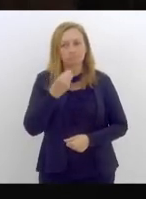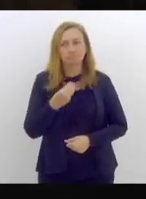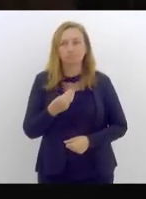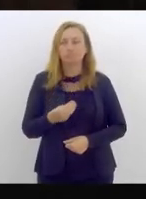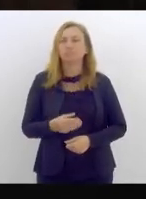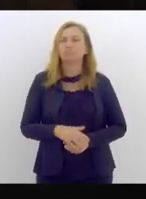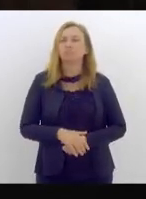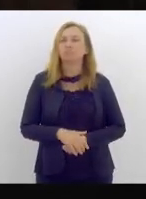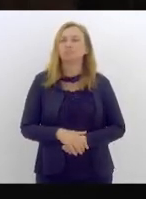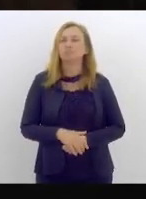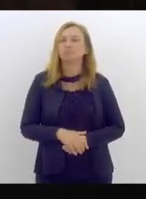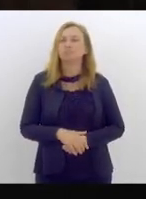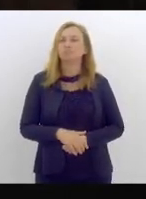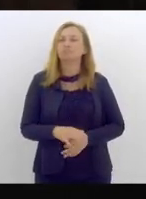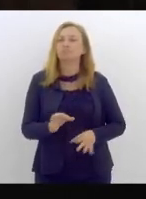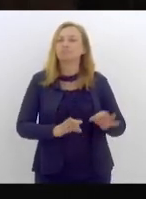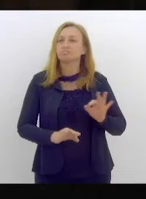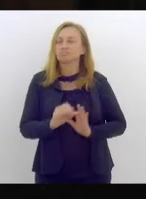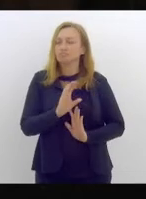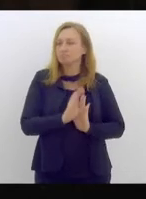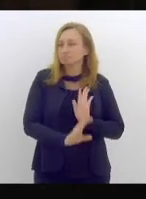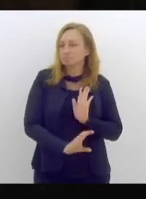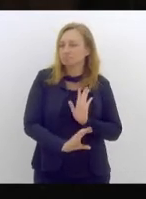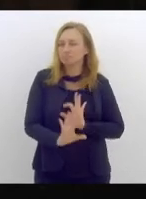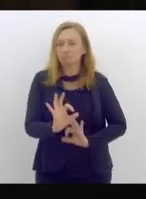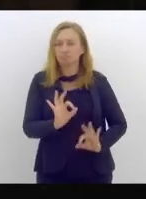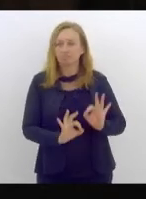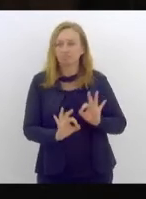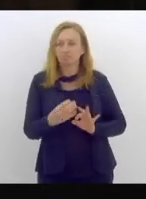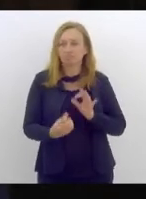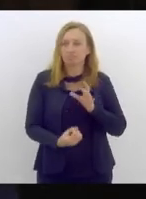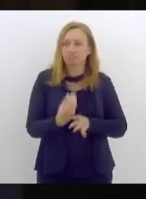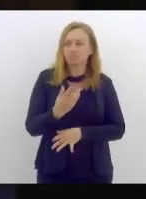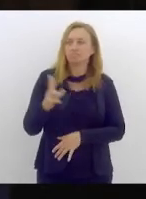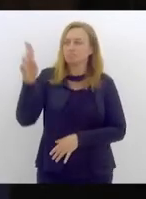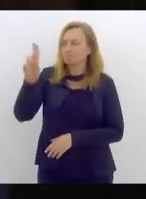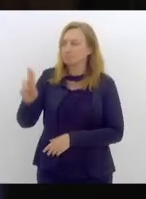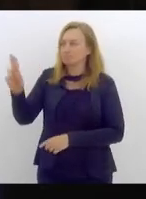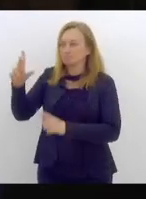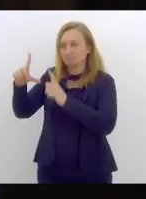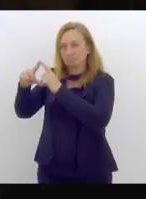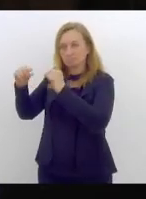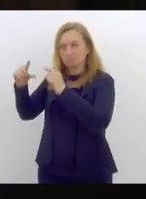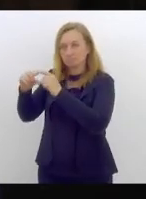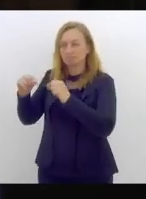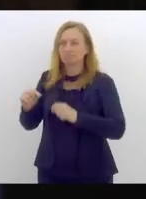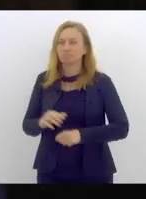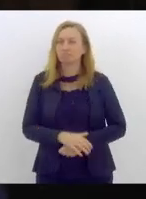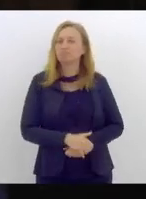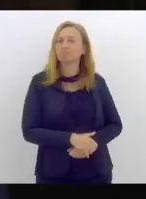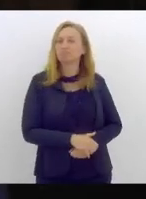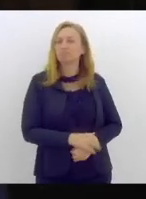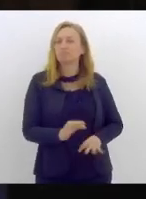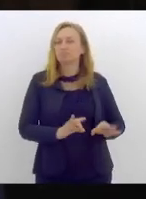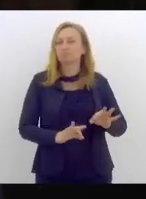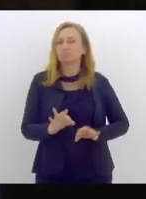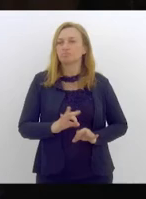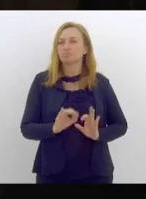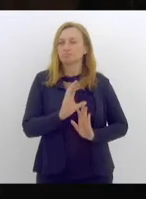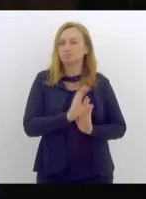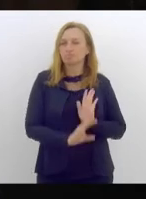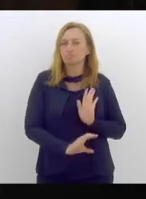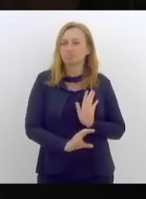programas curriculares que eram feitos na Universidade de Brasília era um programas curriculares que